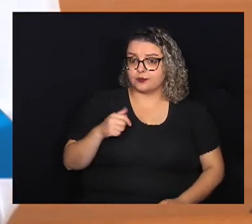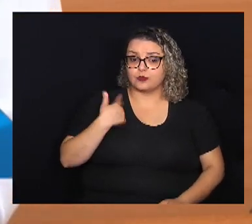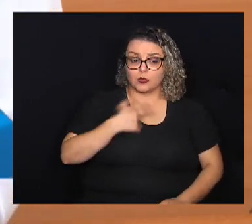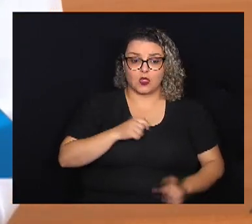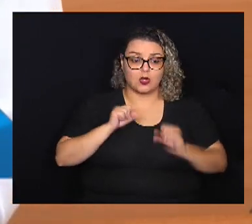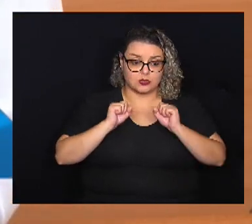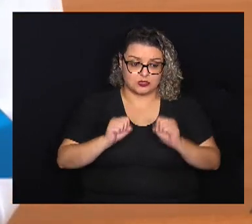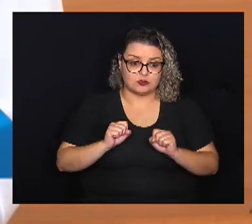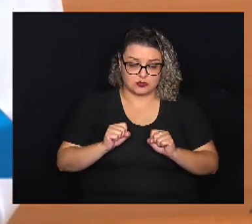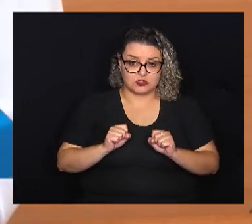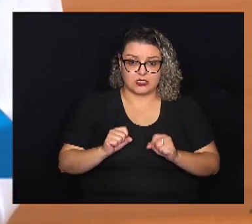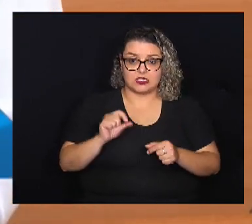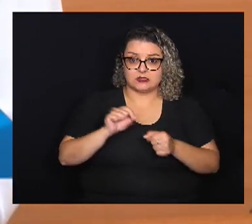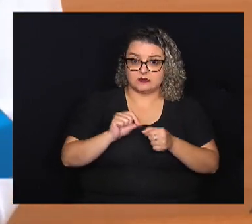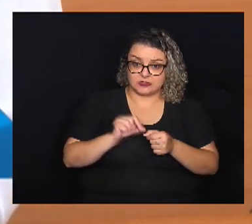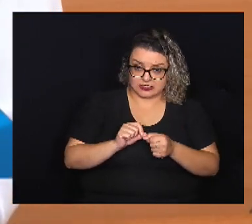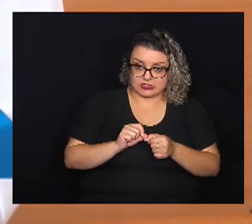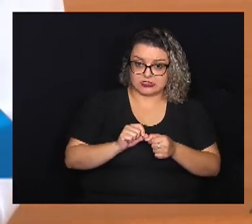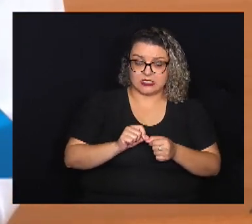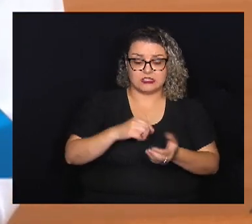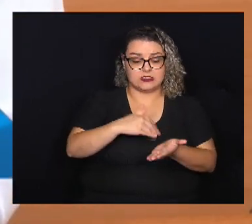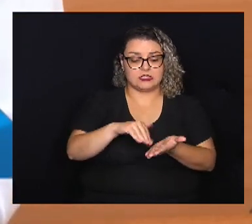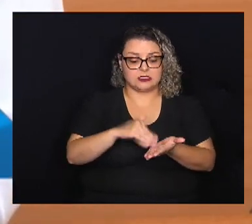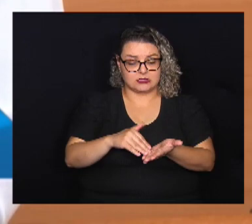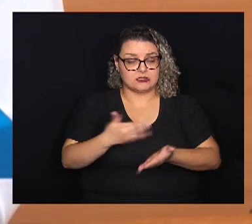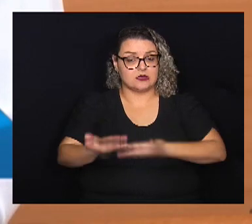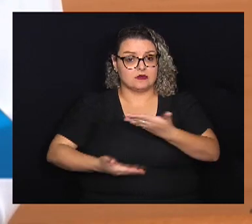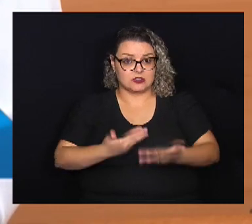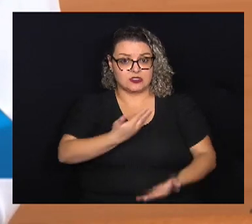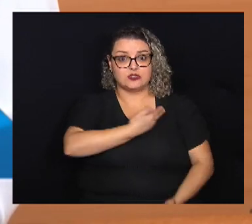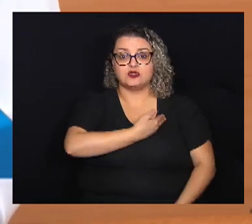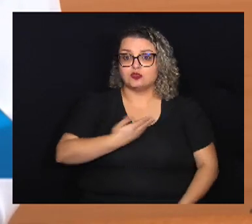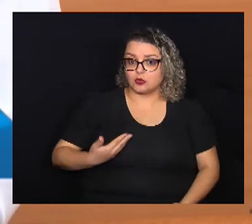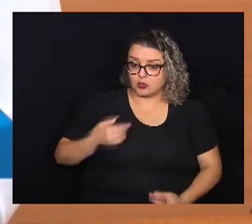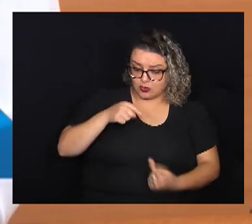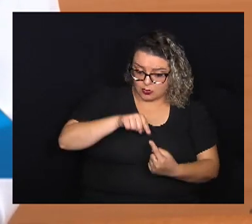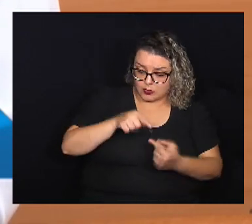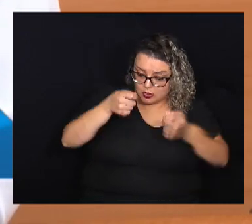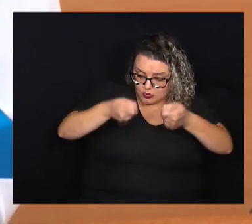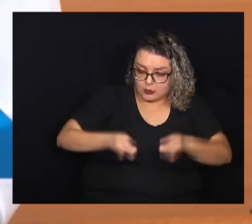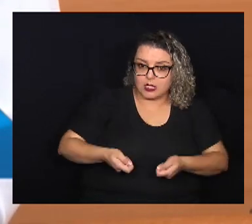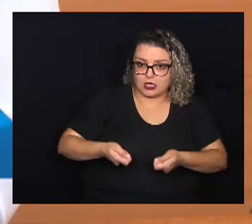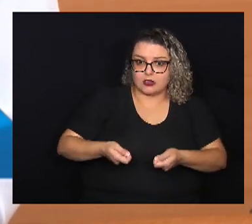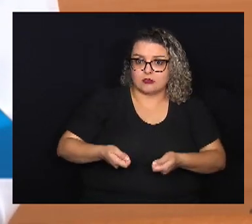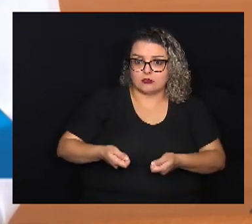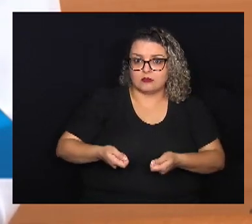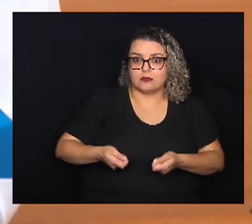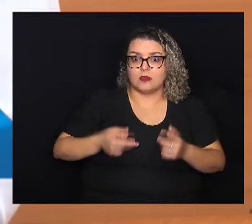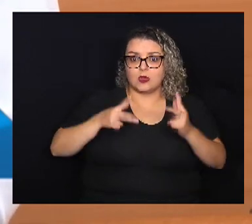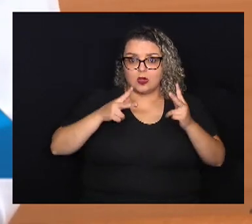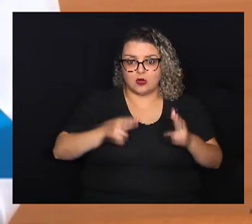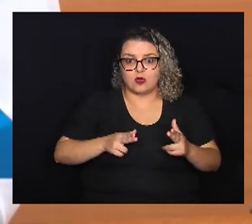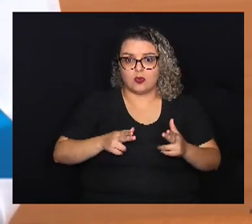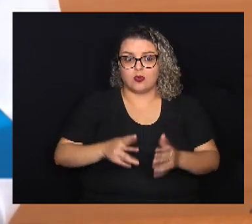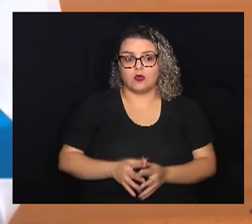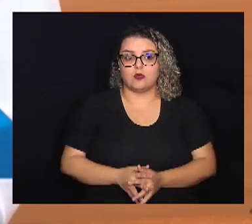fazer a Secretaria de Serviços Públicos algo que seja objetivo concreto como se fosse um